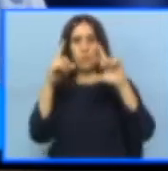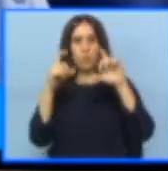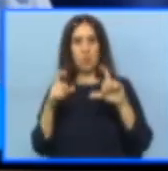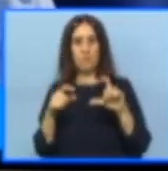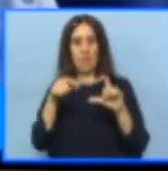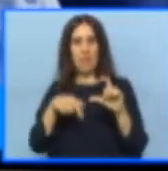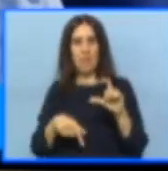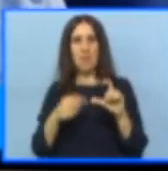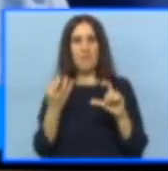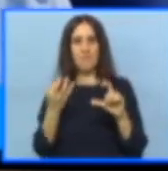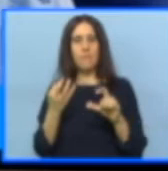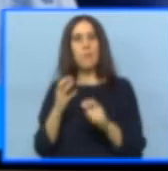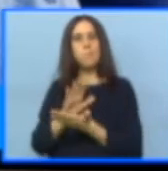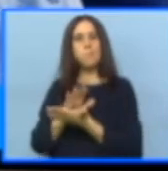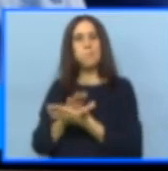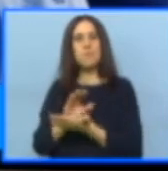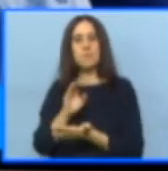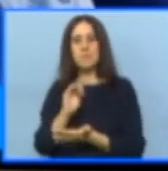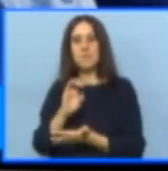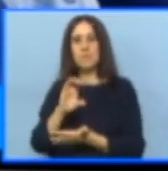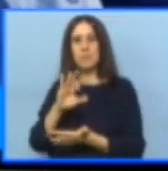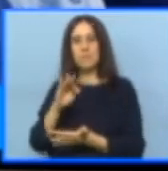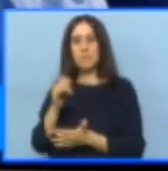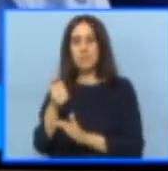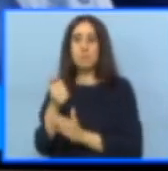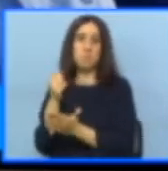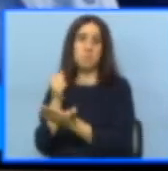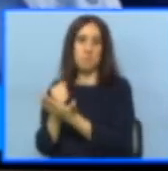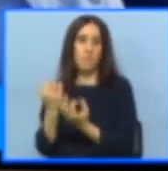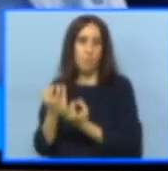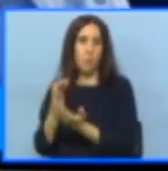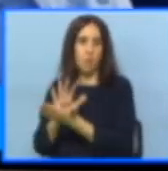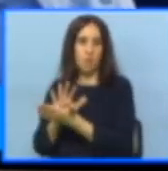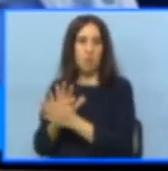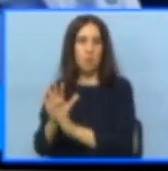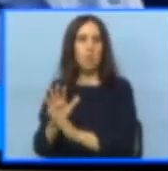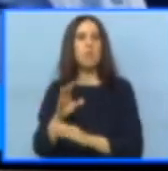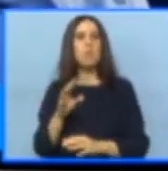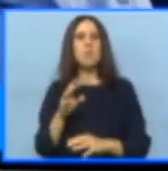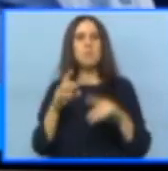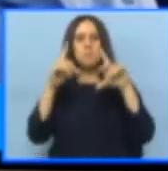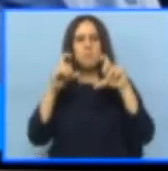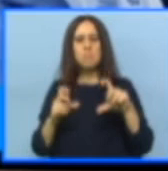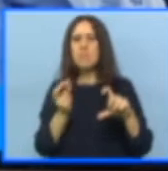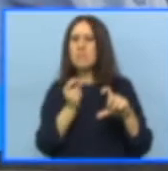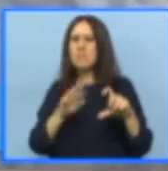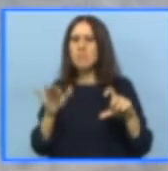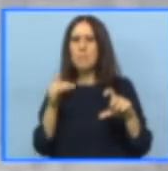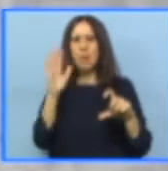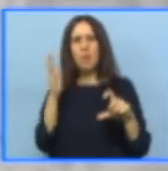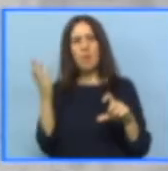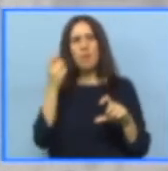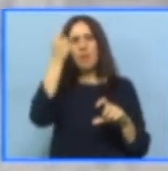facto, da editora Scribe, ou neste caso com a chancela da Scribe, aquilo que nós temos aqui em mais de 300 imagens, é um pouco o